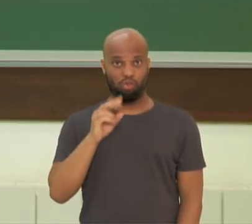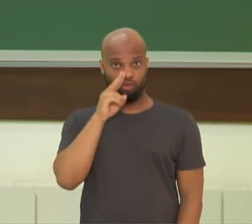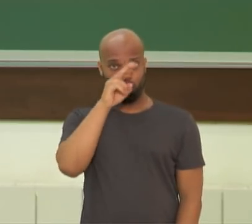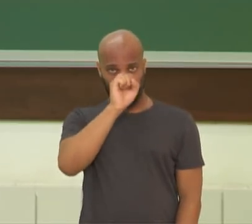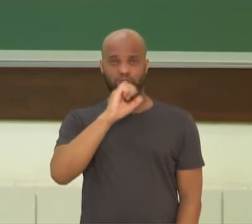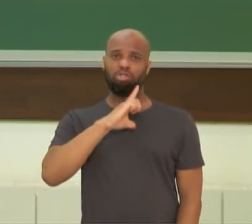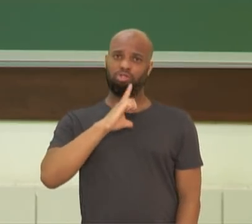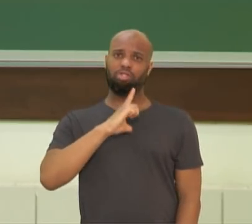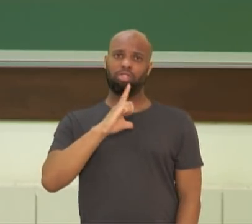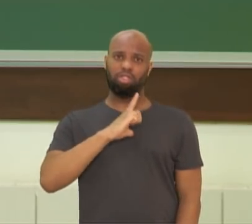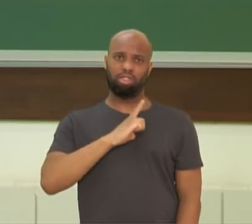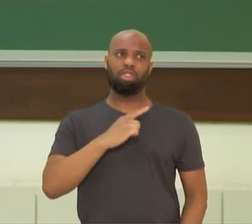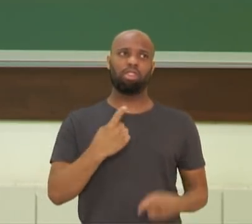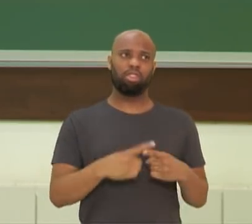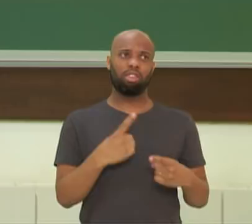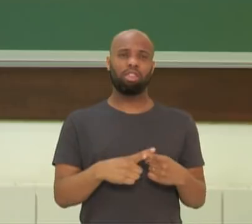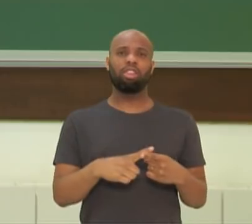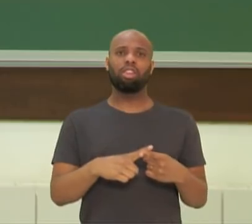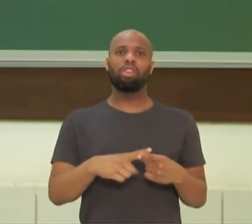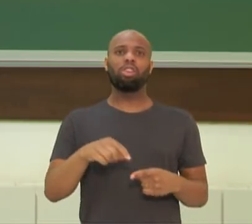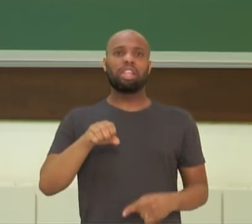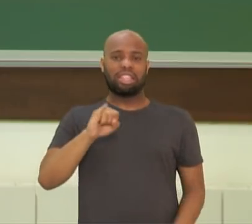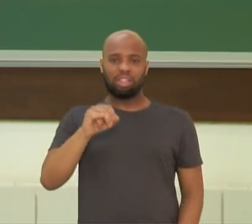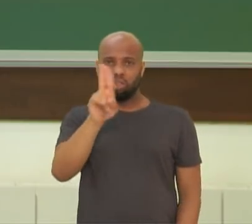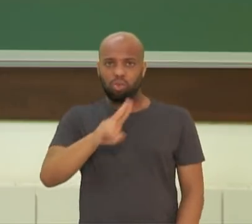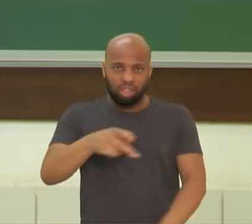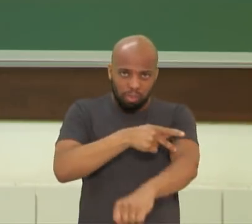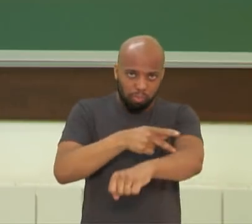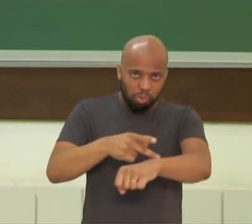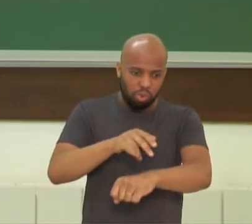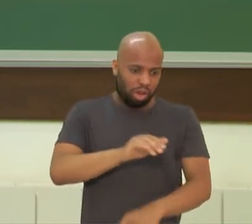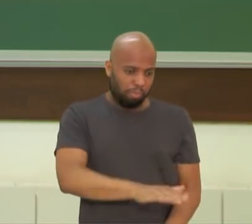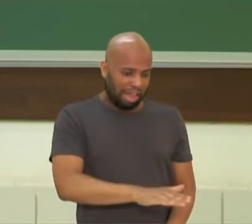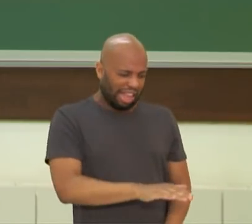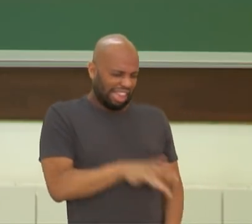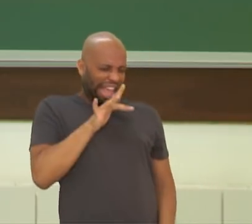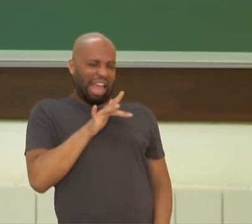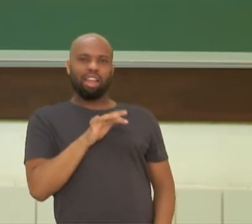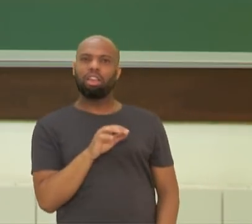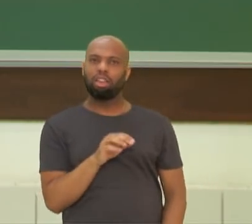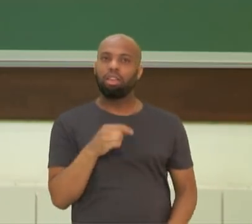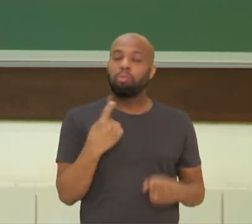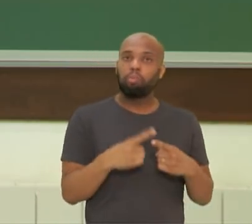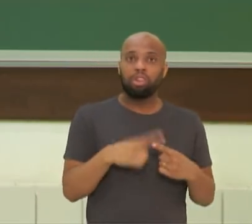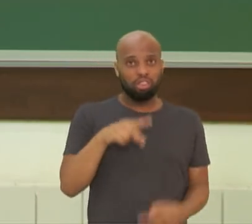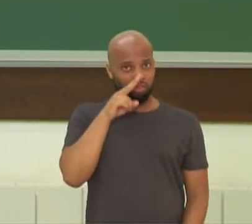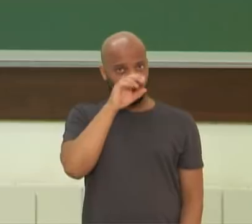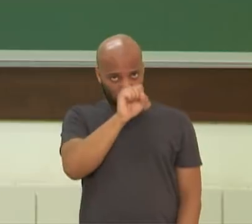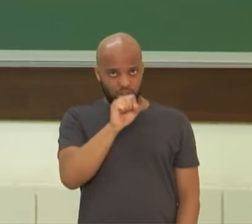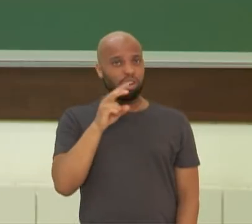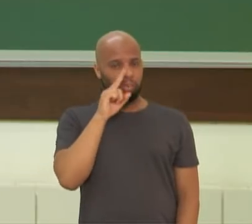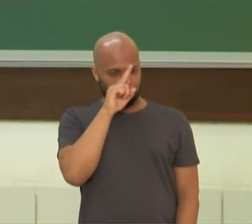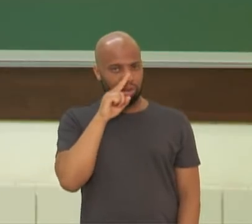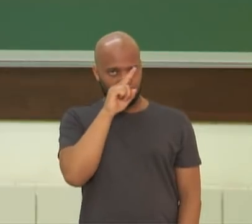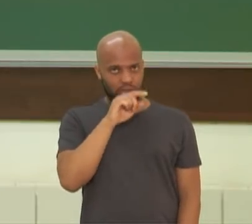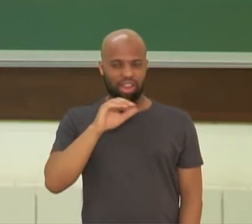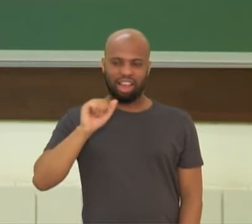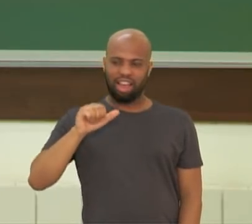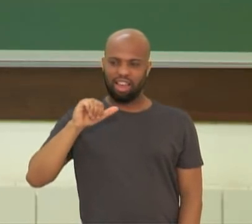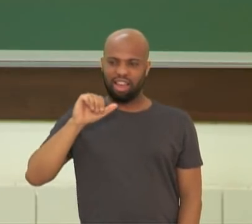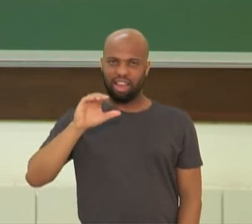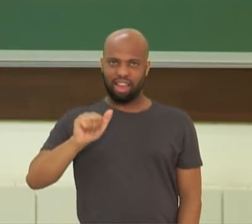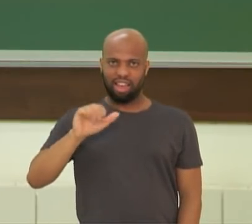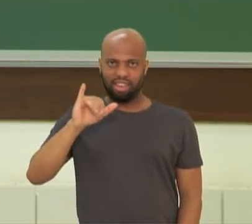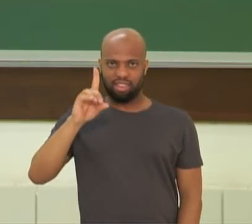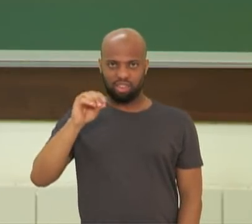forte mesmo, inclusive ácido clorídrico puro, se a gente pôr a mão a gente se queima, porque ele é muito forte, muito potente. E ele